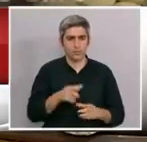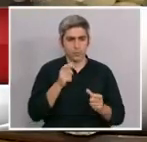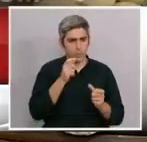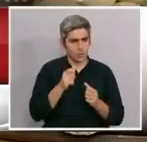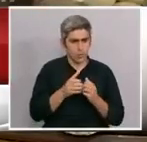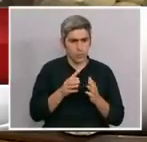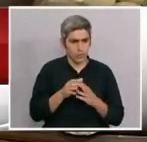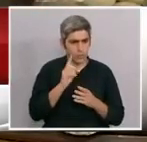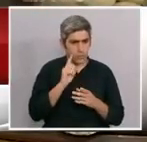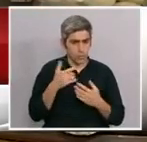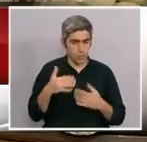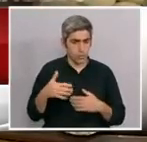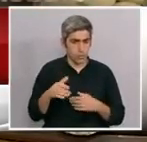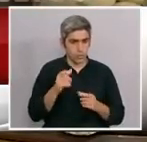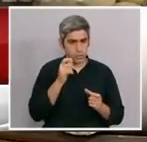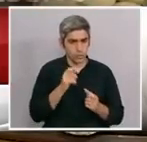controlado.